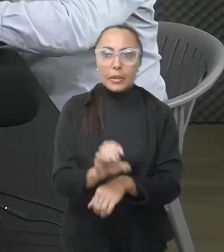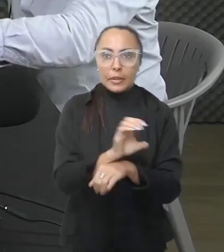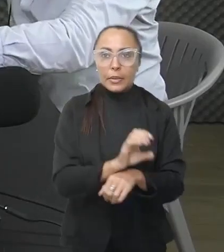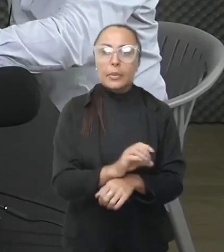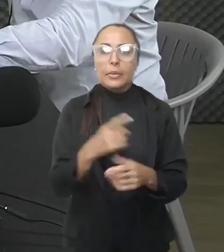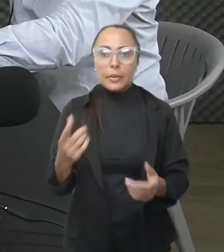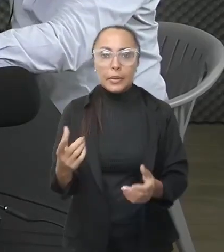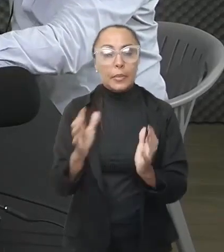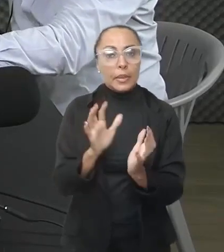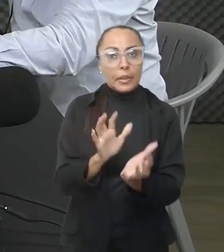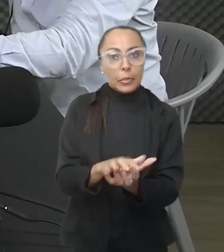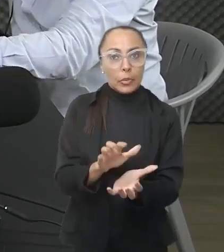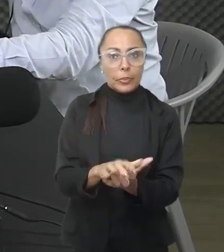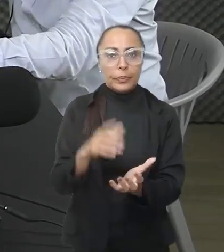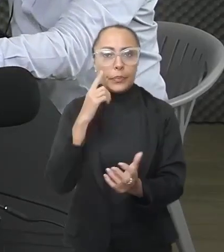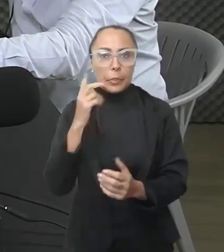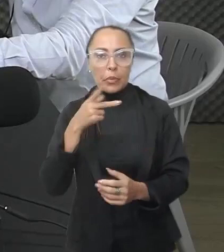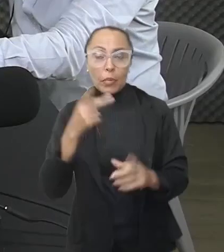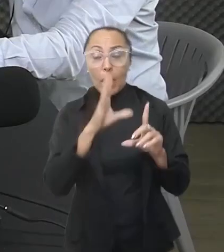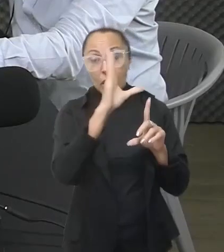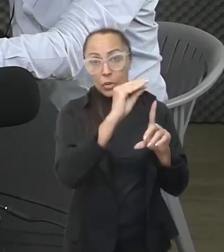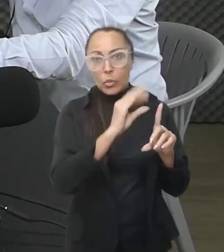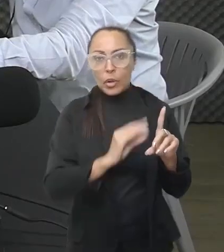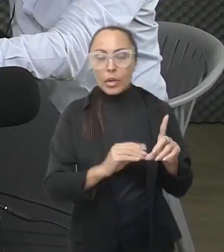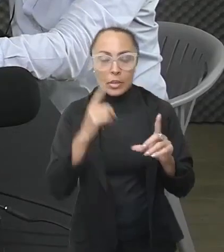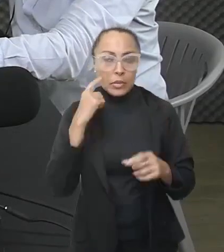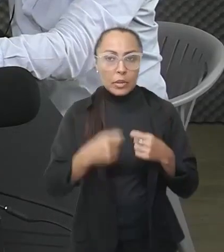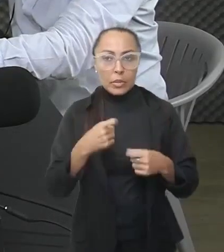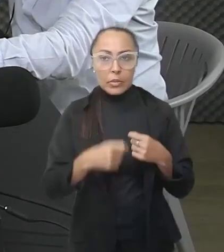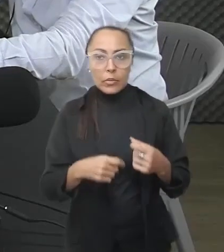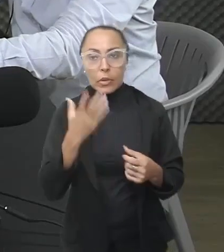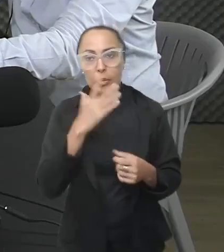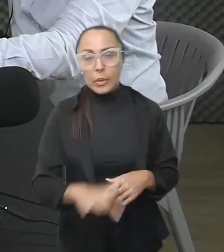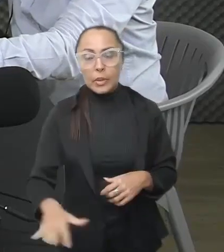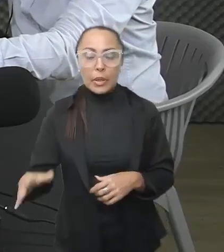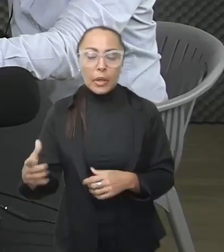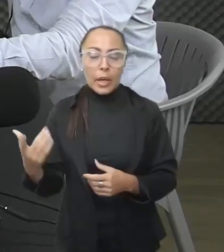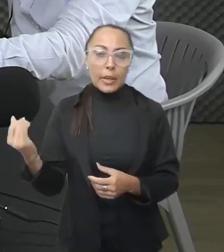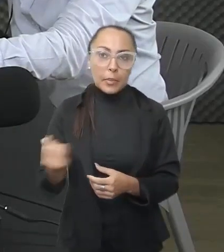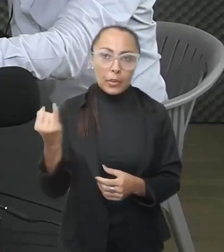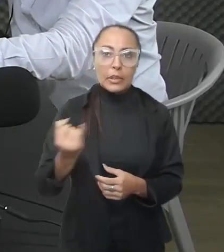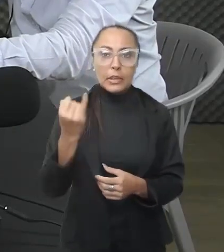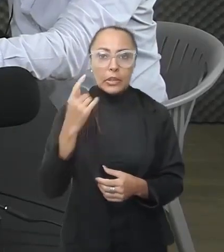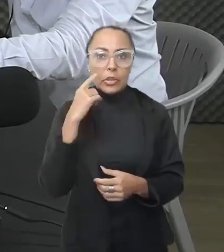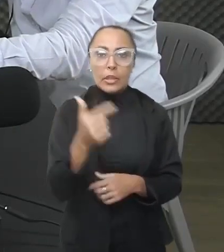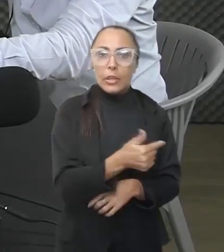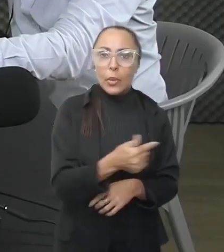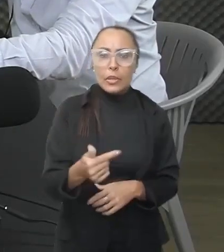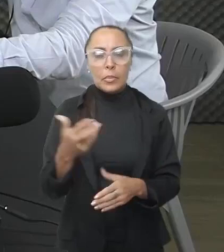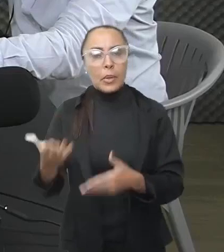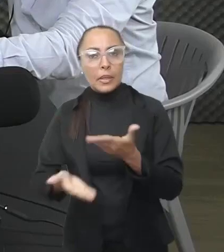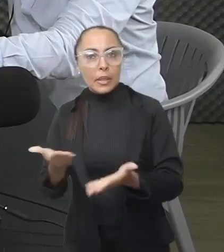Mas vamos falar sobre abuso e exploração sexual de crianças e adolescentes, porque que é importante a gente ter uma semana dedicada